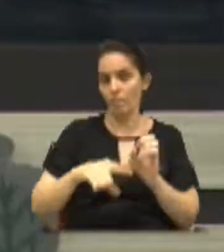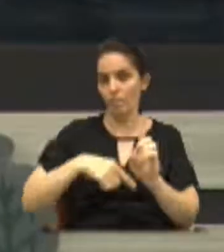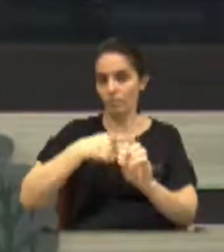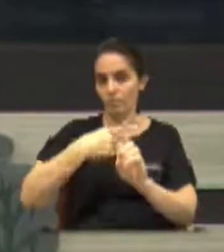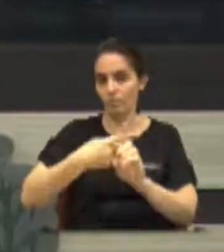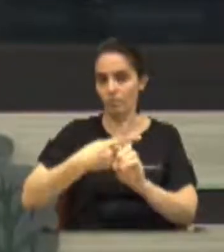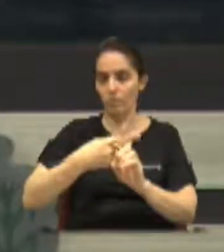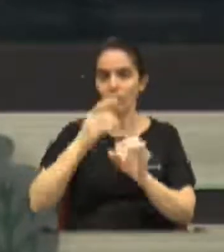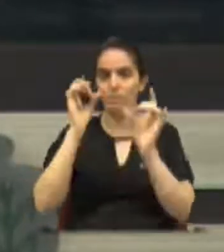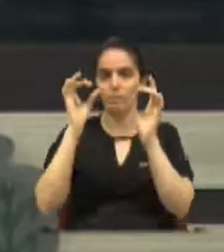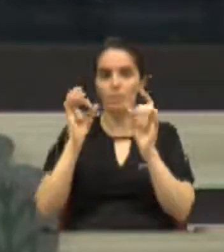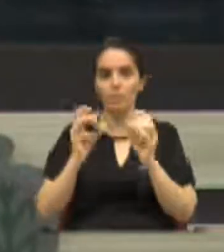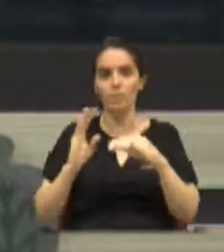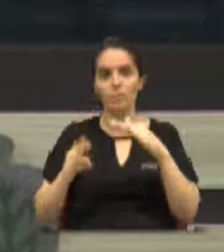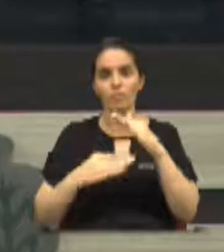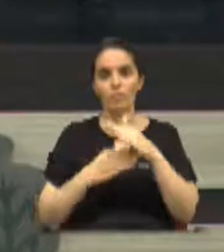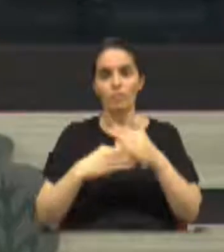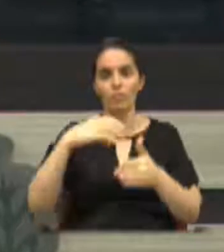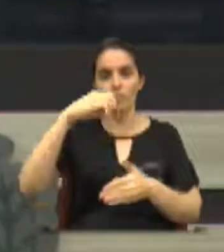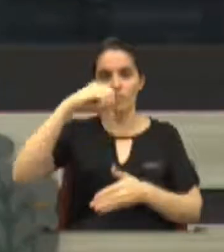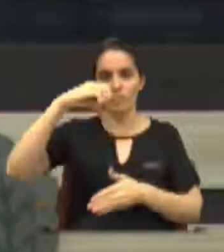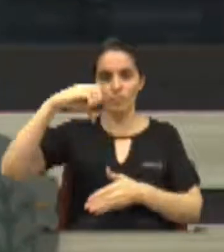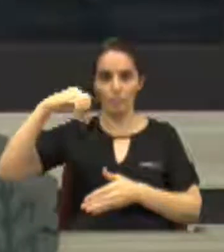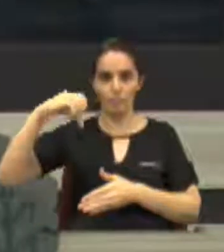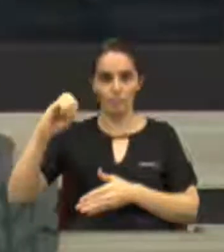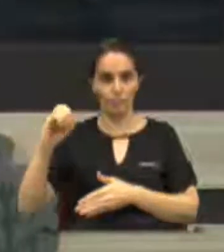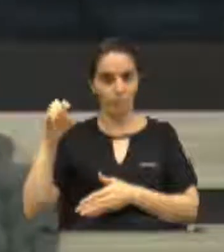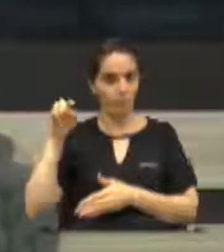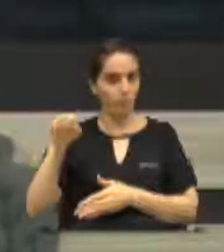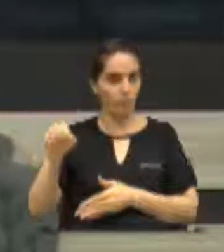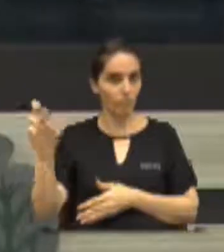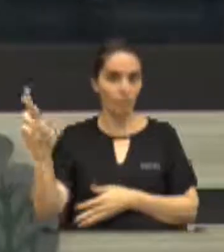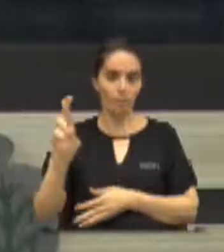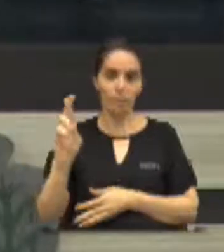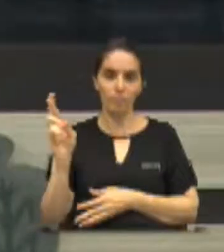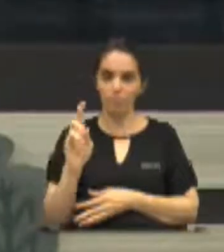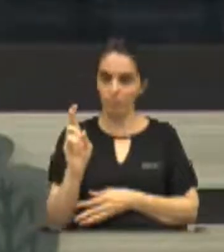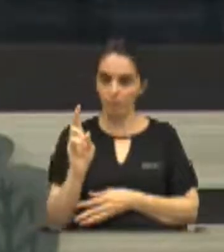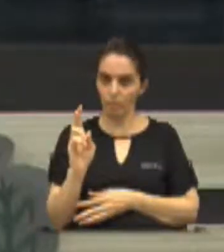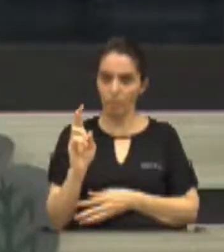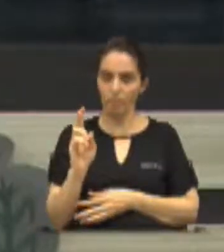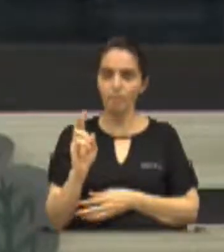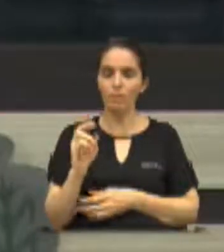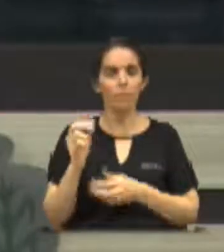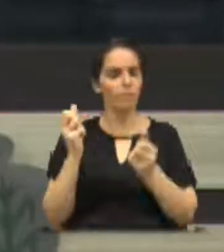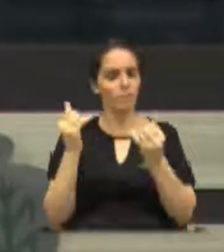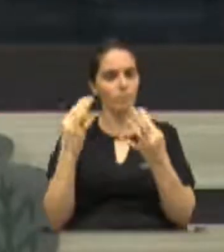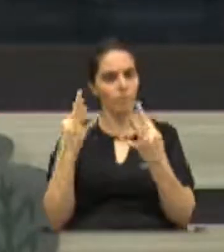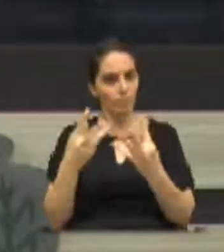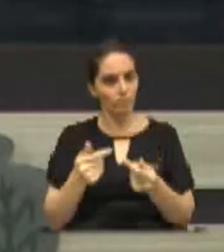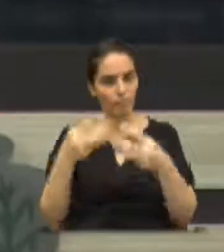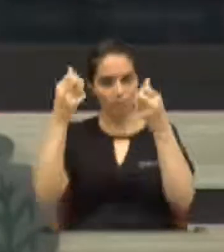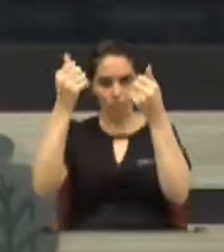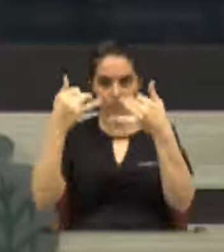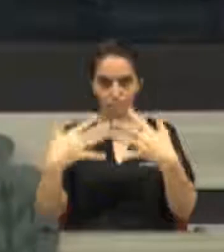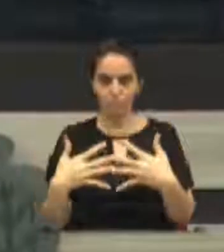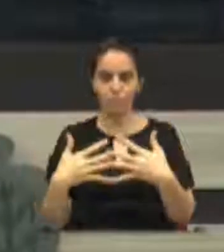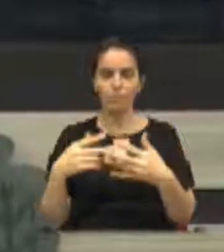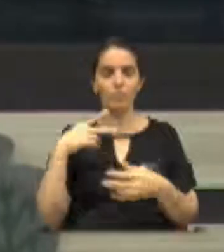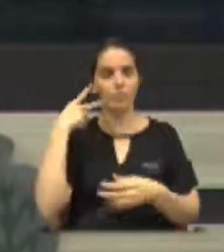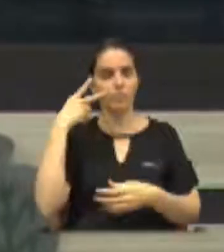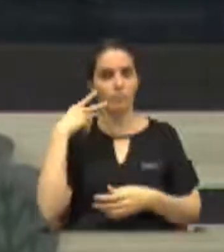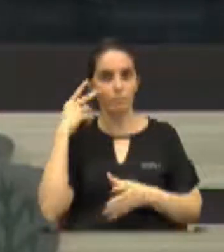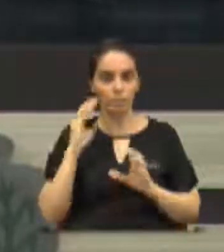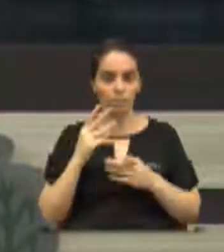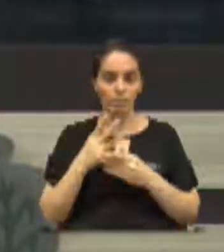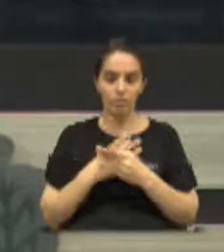adicional especial até o limite de R$ 990 mil, para fins que especifica. Excelentíssimos senhores vereadores da